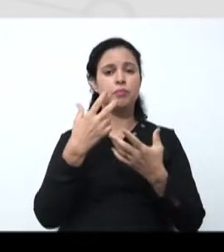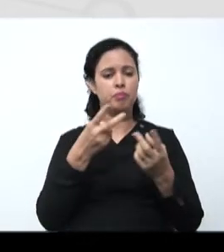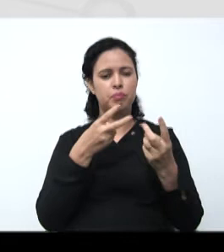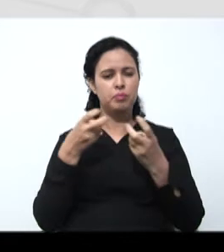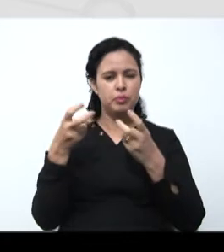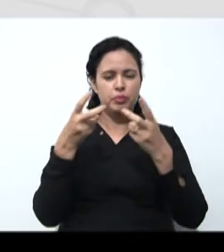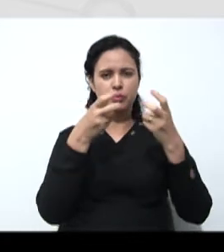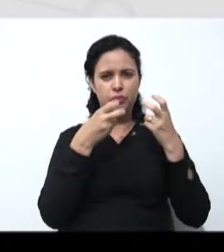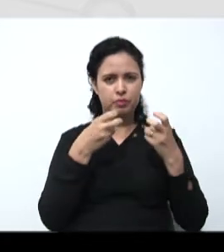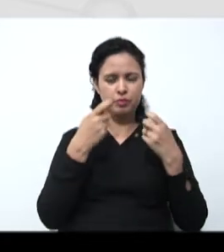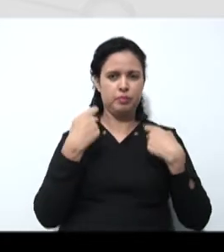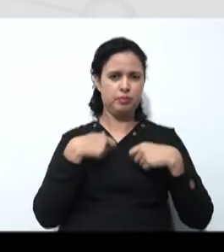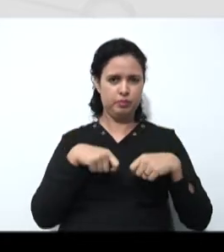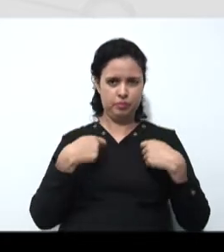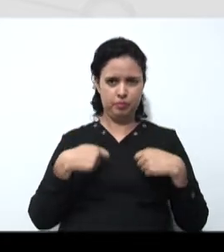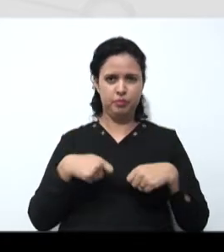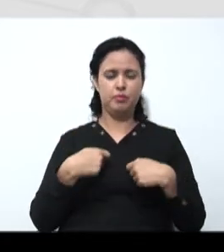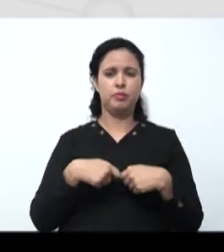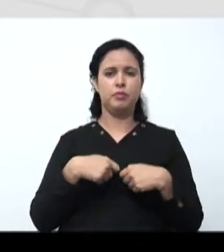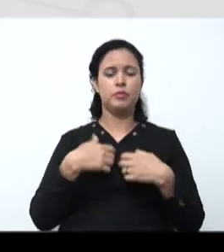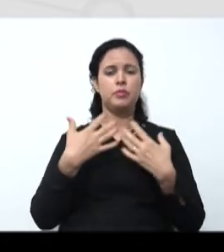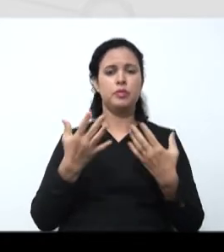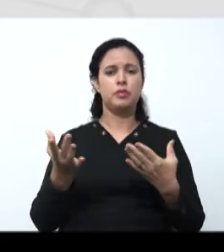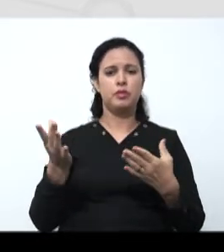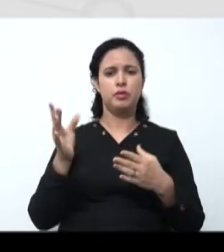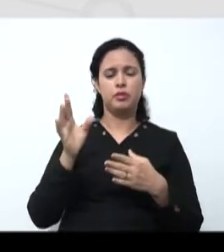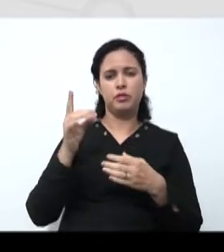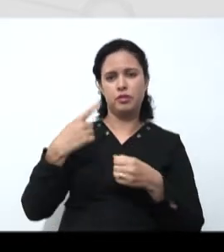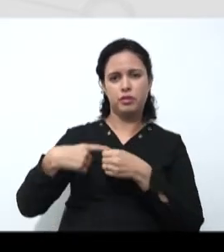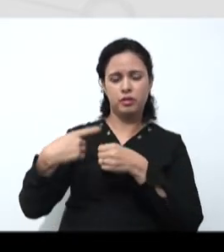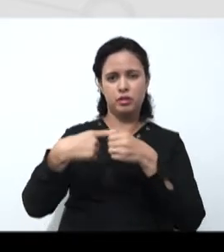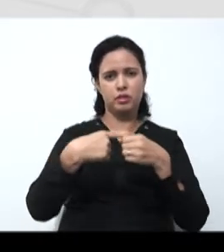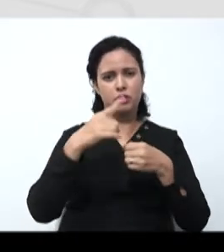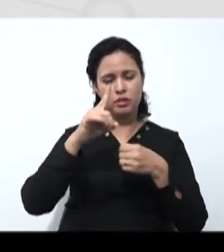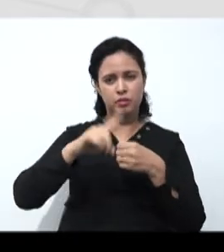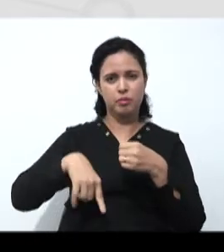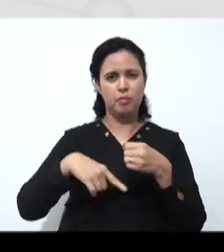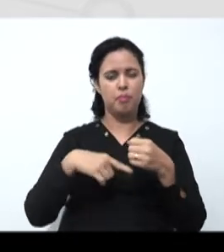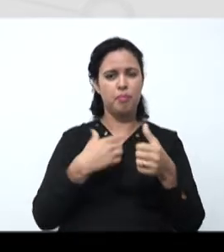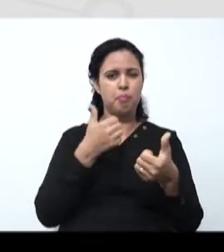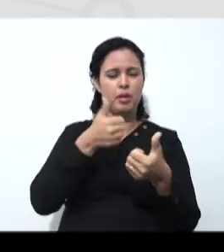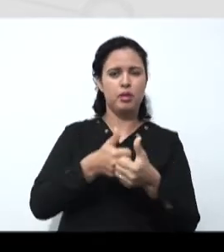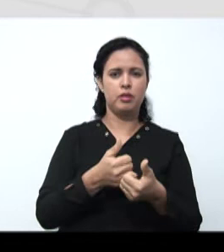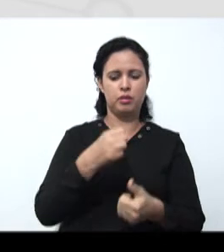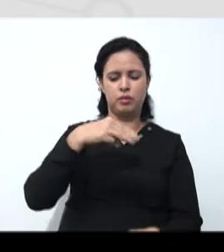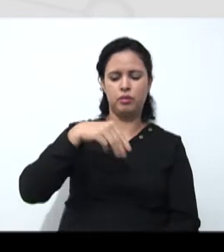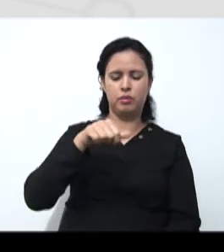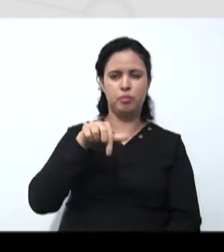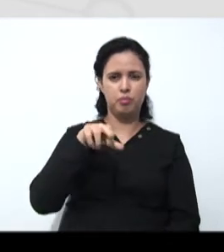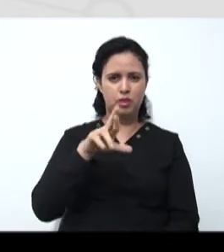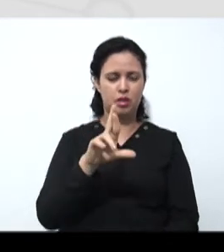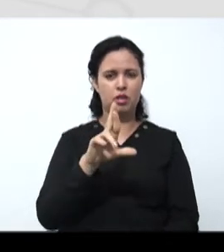percebeu a necessidade, já que a cidade era litorânea e por isso era rota